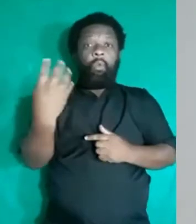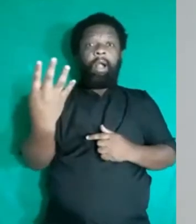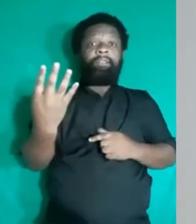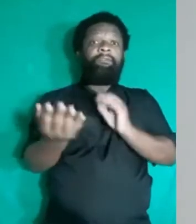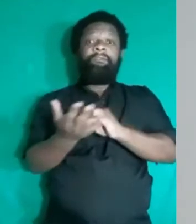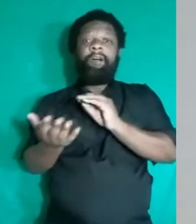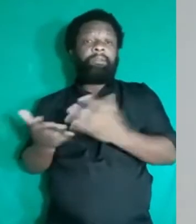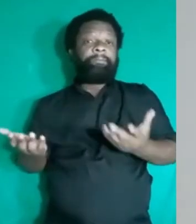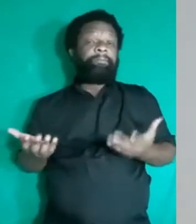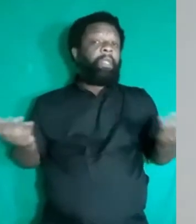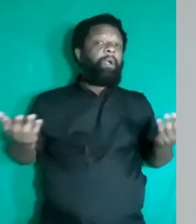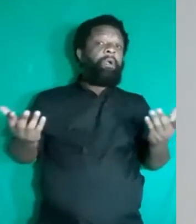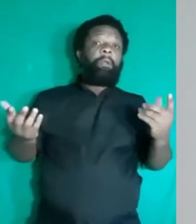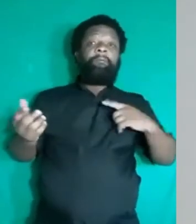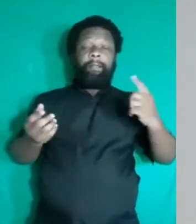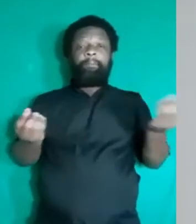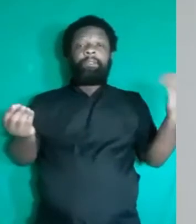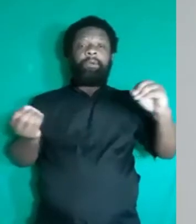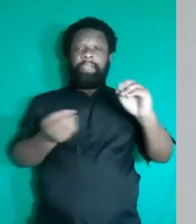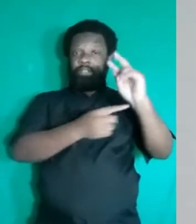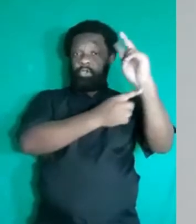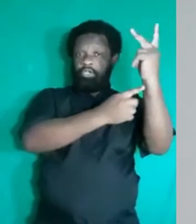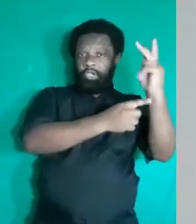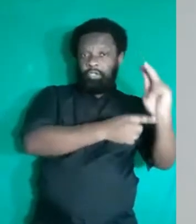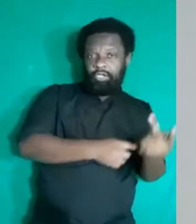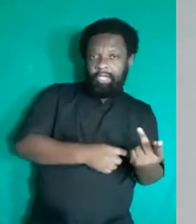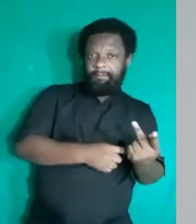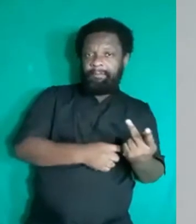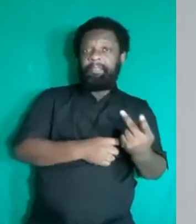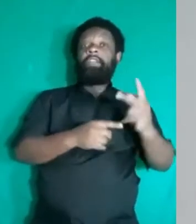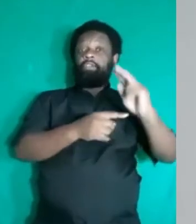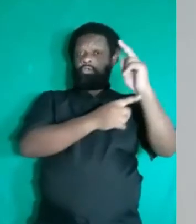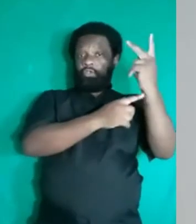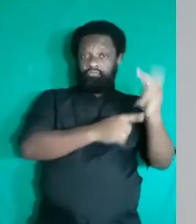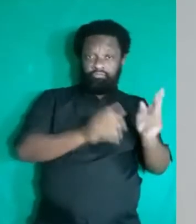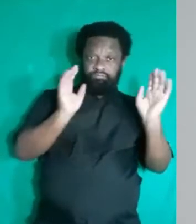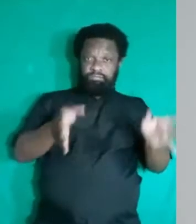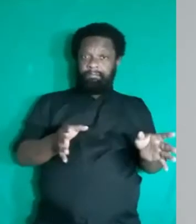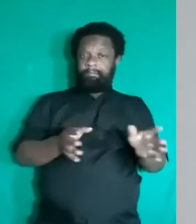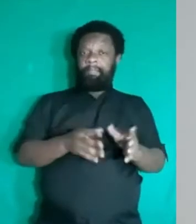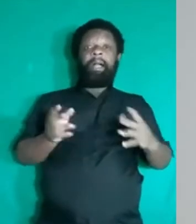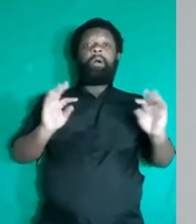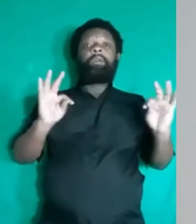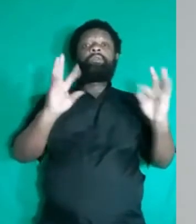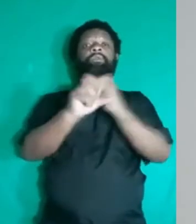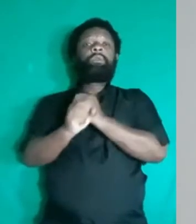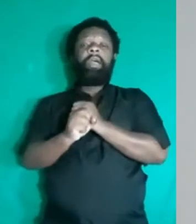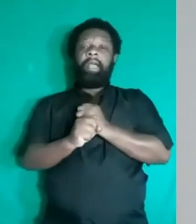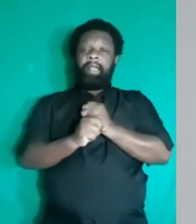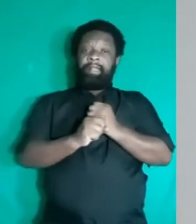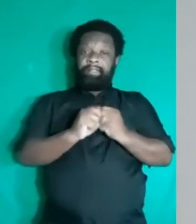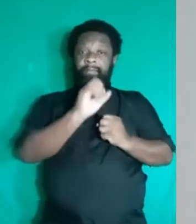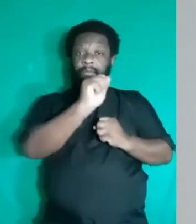Mas não tem mais nenhum oxigênio como tem aqui, 4, para colocar em volta. Então eu vou colocar hidrogênios em volta. Então coloquei